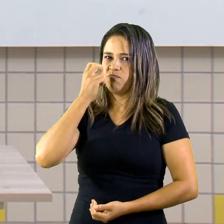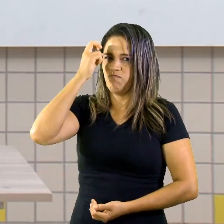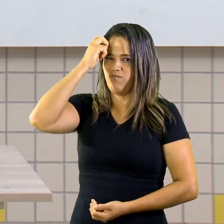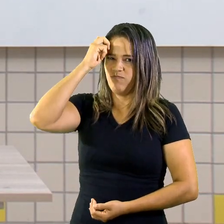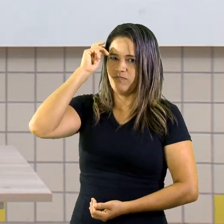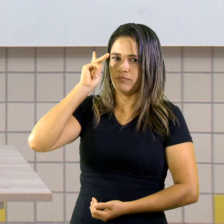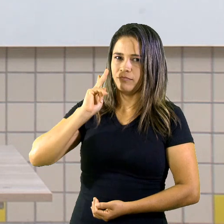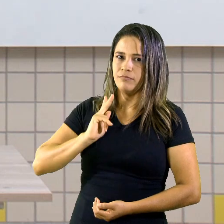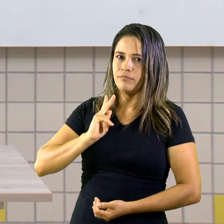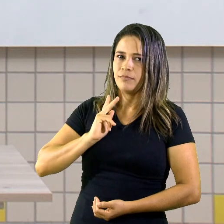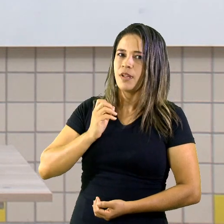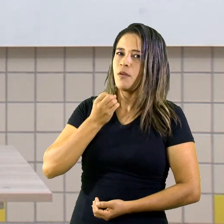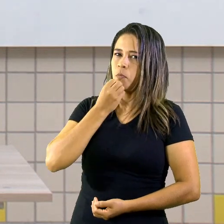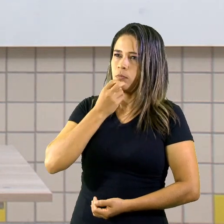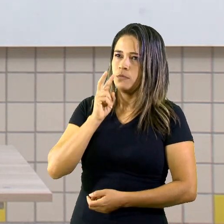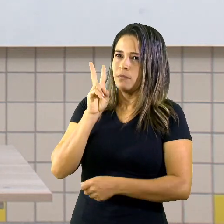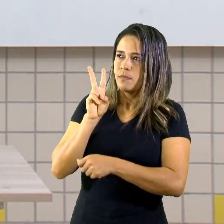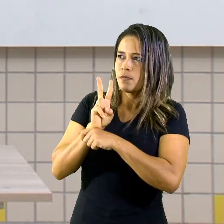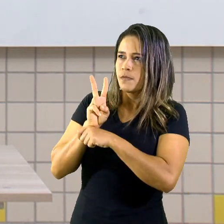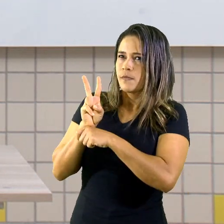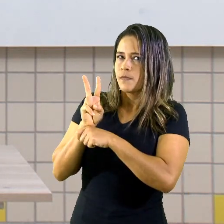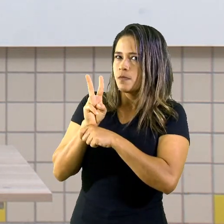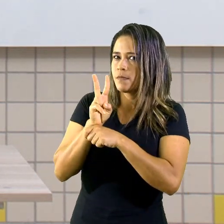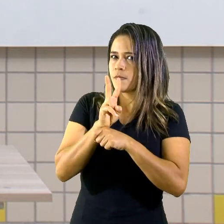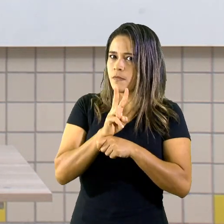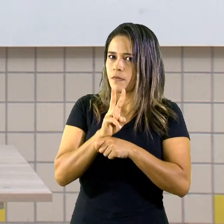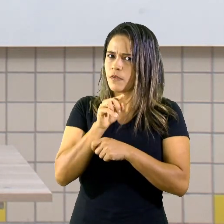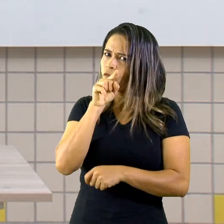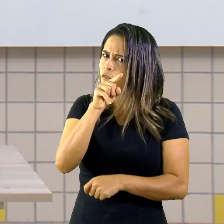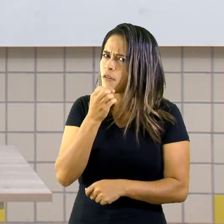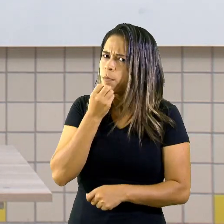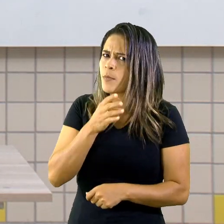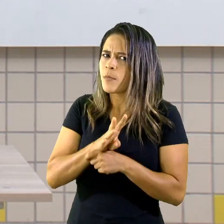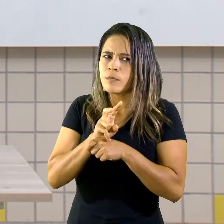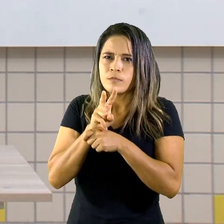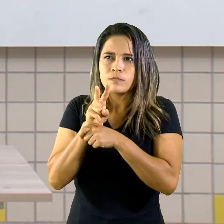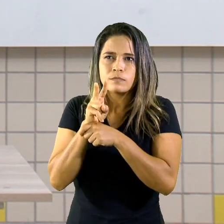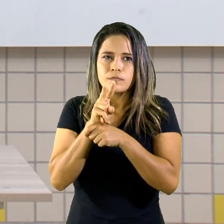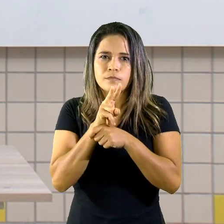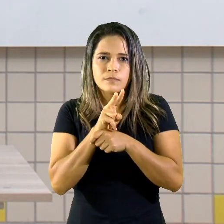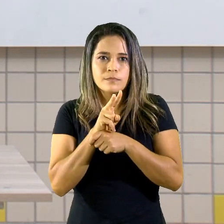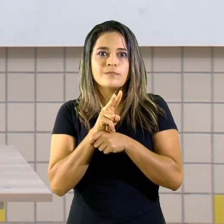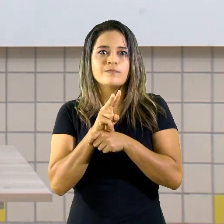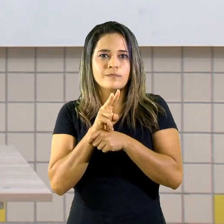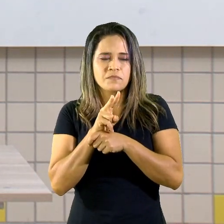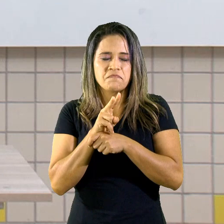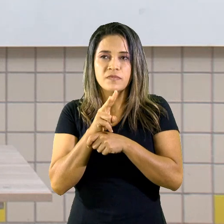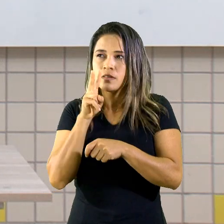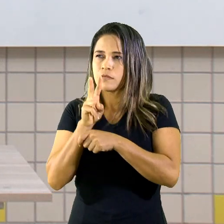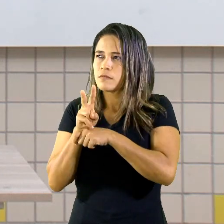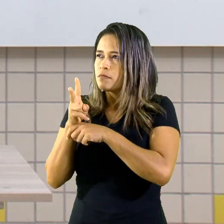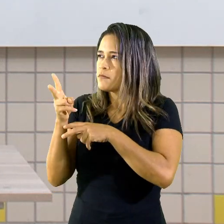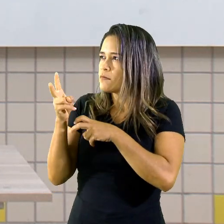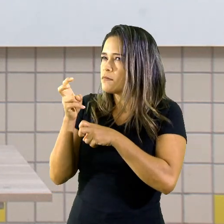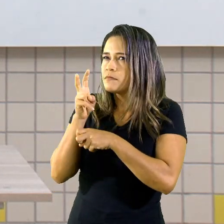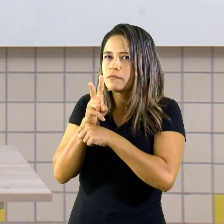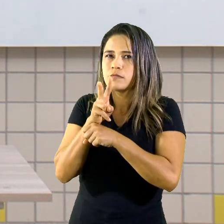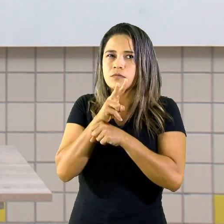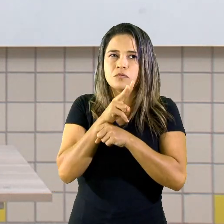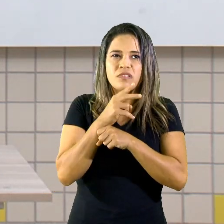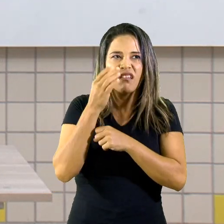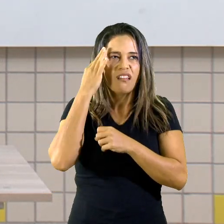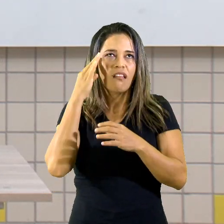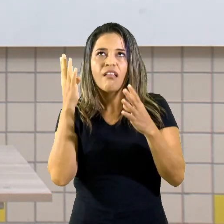é um bom observador. Vocês são bons observadores? Fica atento a tudo, não fica distraído, sabe?